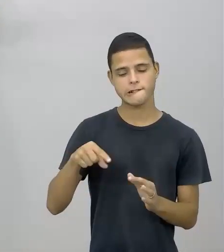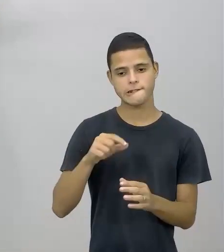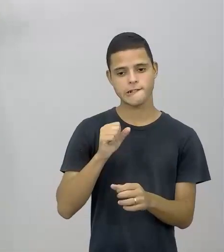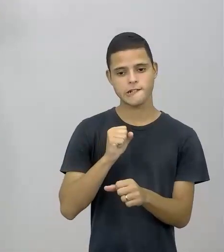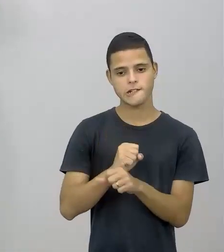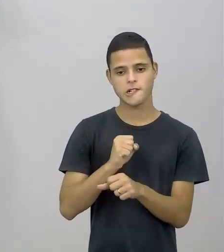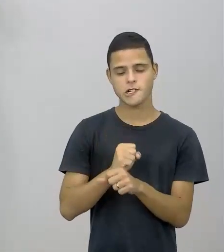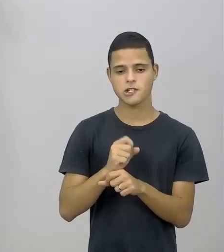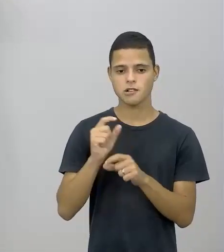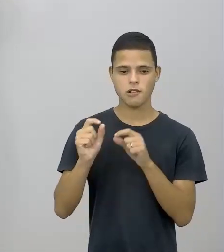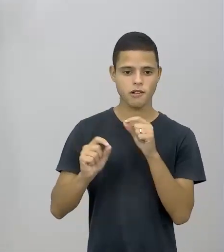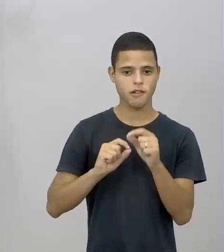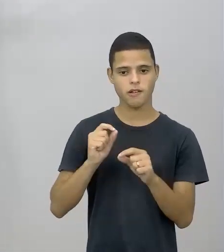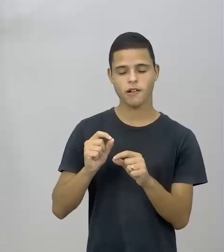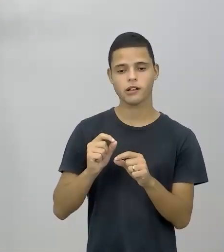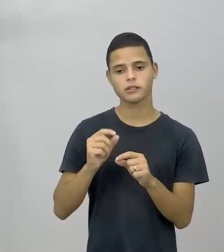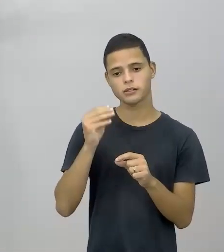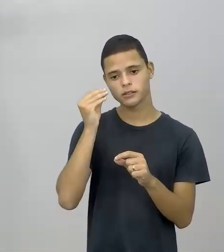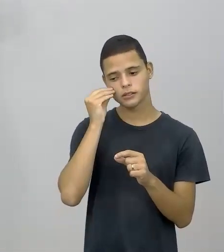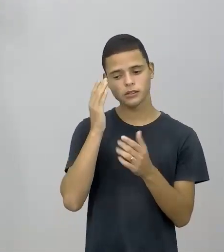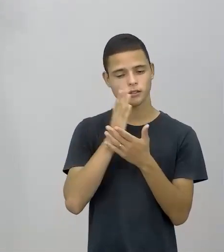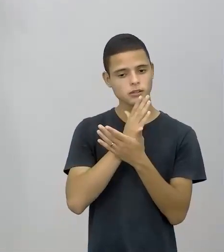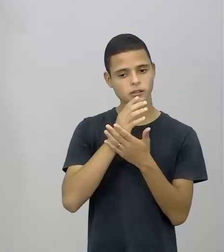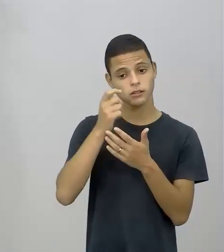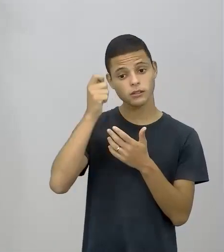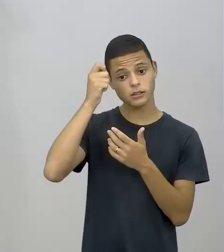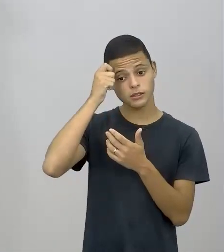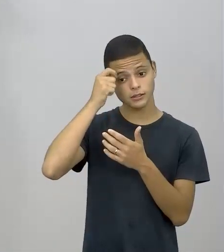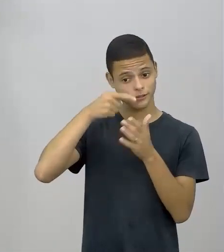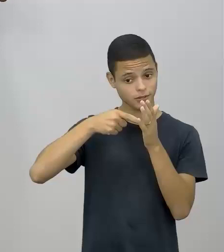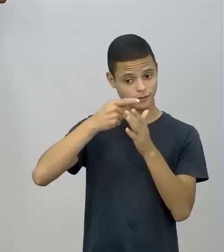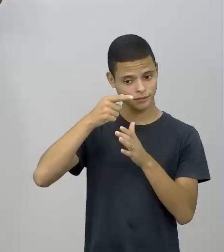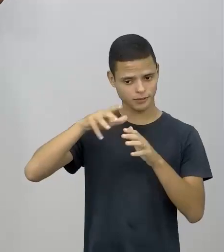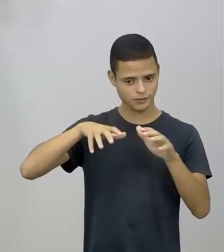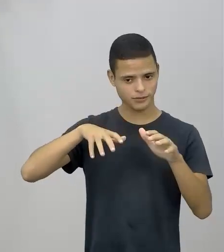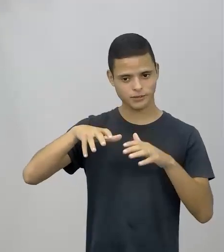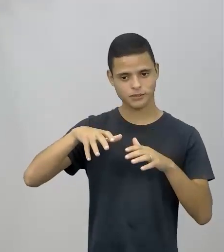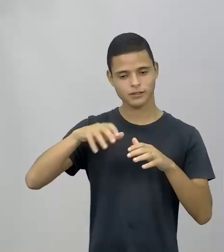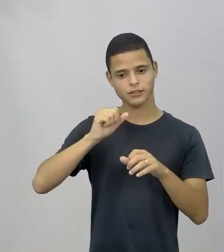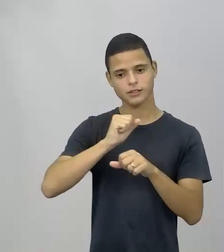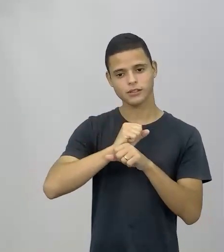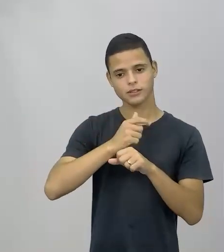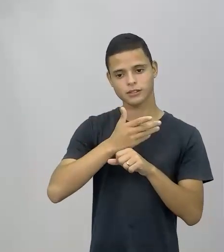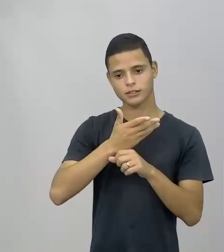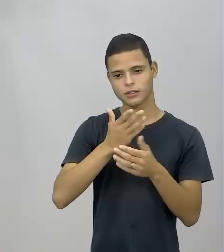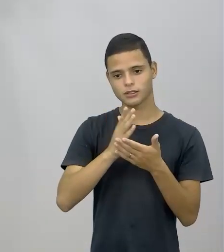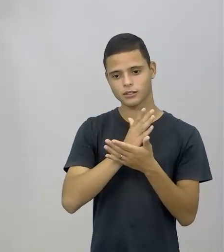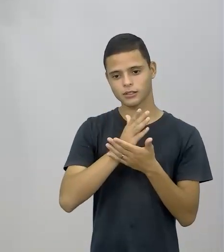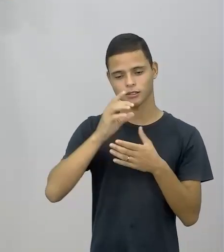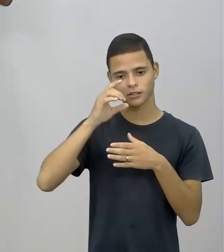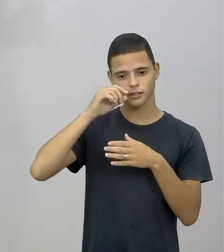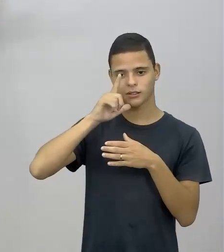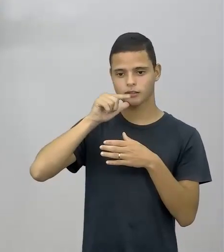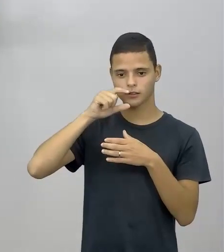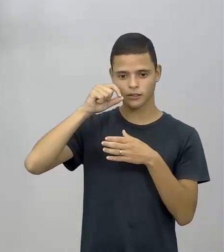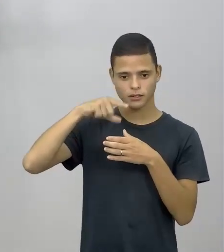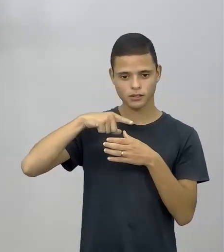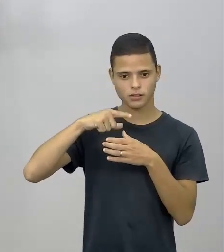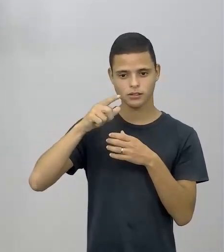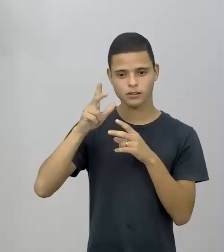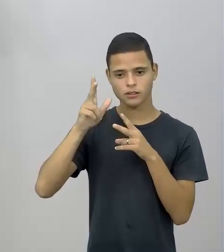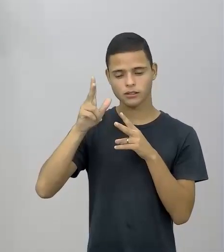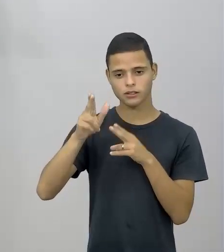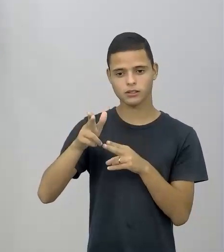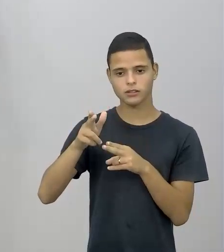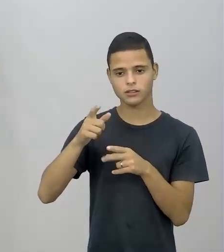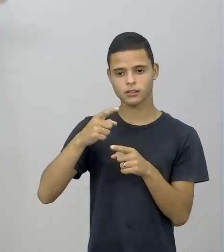espera aqui, né, era levantando algumas hipóteses de primeiro momento, né? Eu espero que essa gota demore sempre o mesmo tempo. Sim,